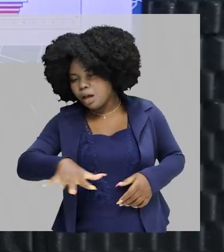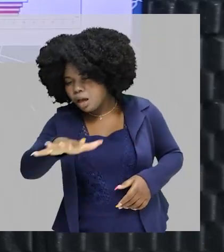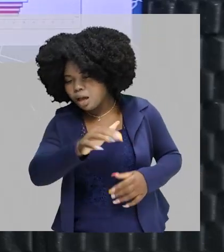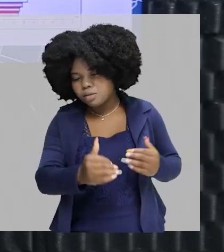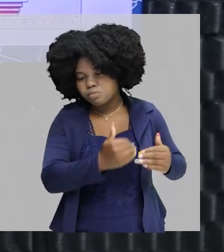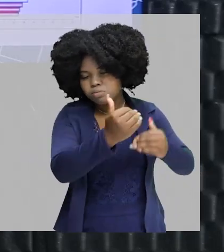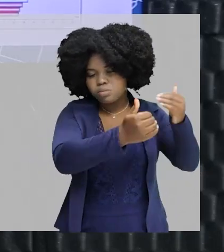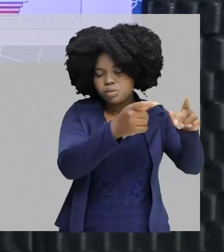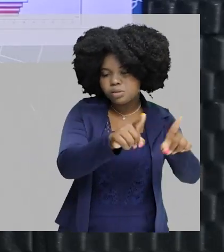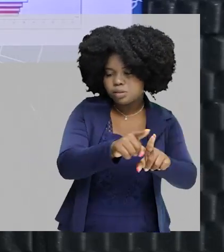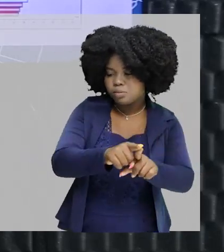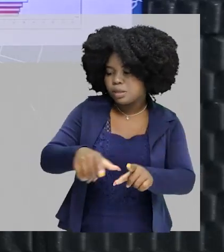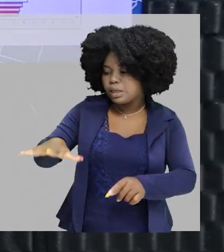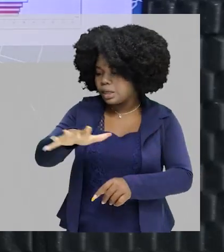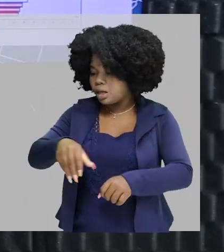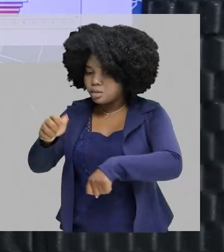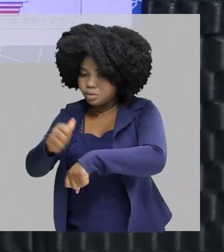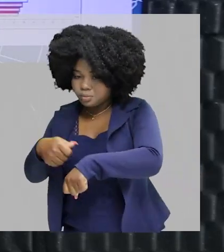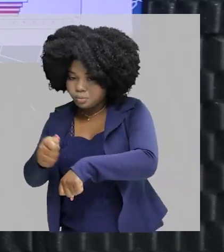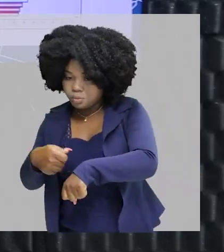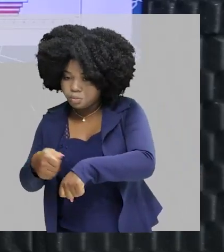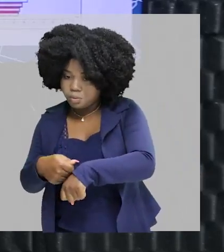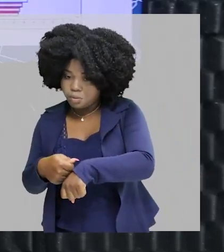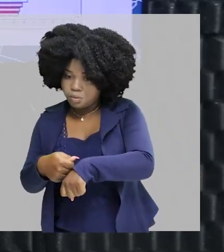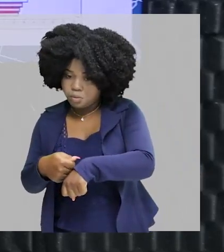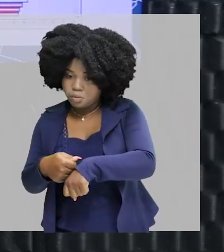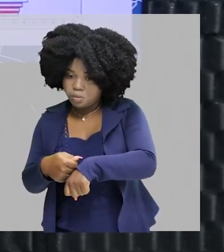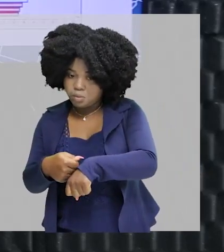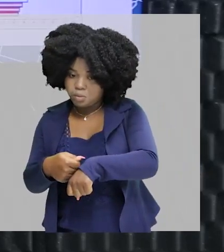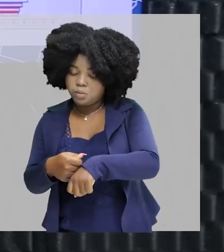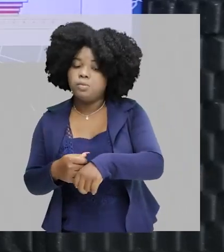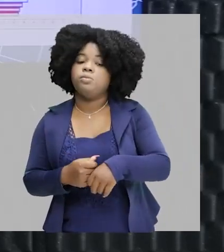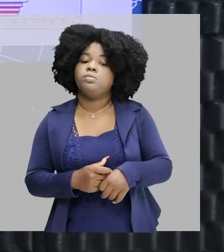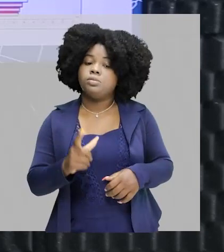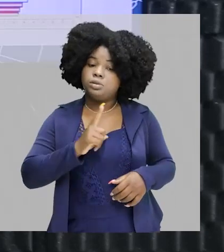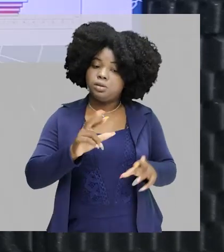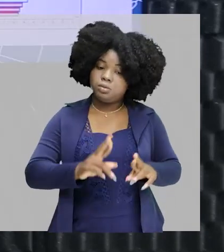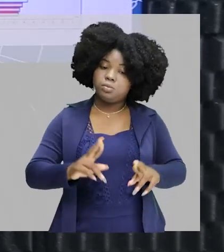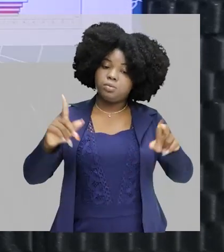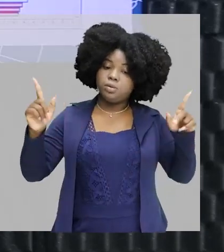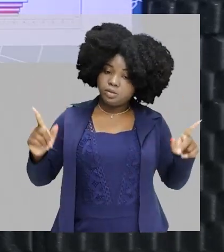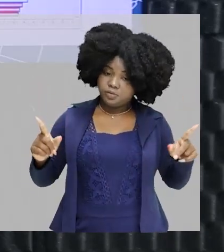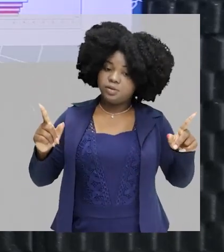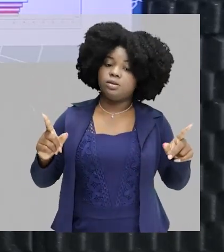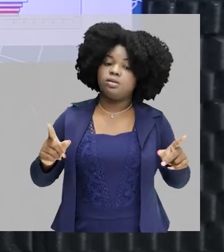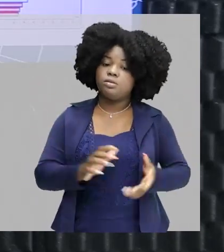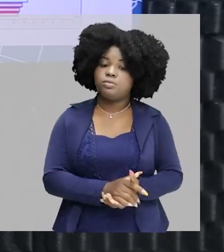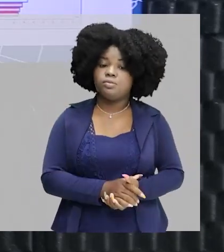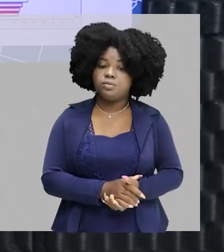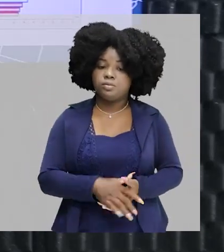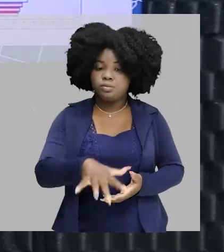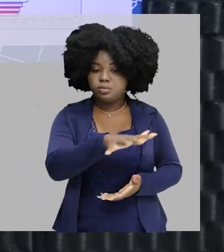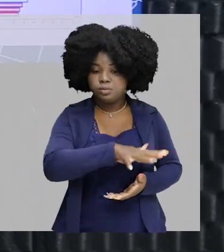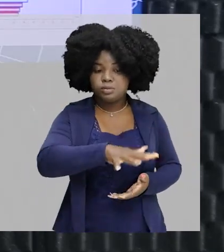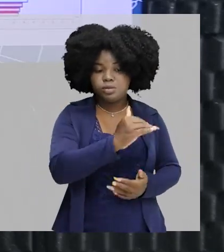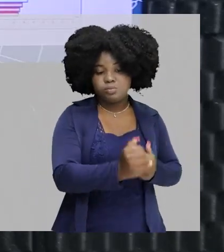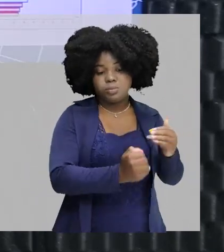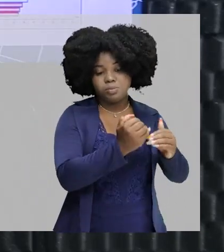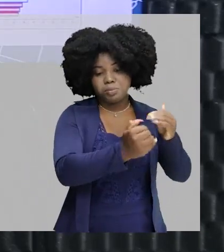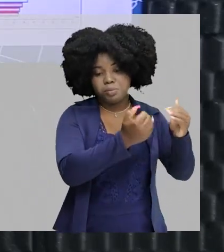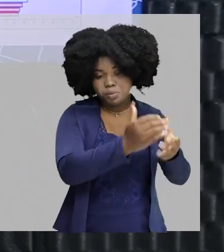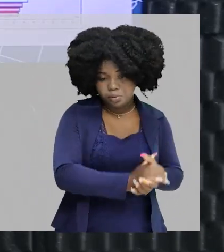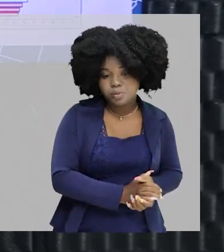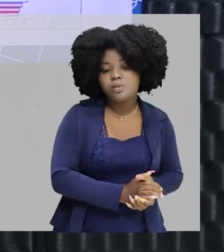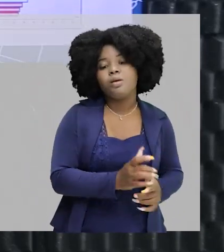e regiões pobres, subdesenvolvidas ou emergentes, existe uma diferença muito grande. Nas regiões mais desenvolvidas,